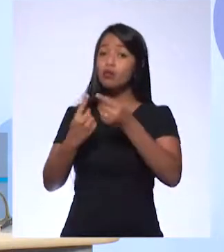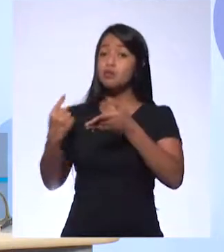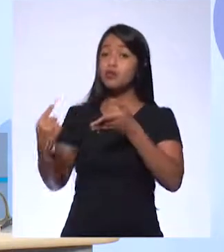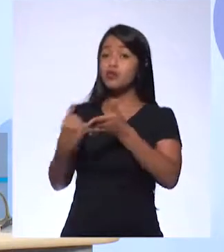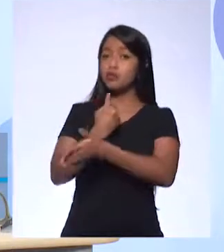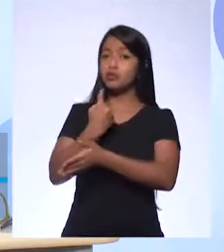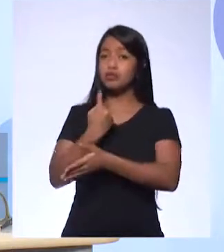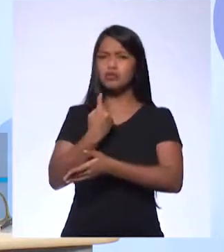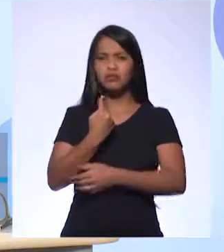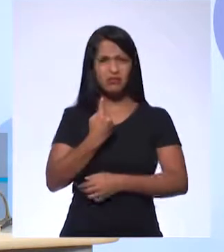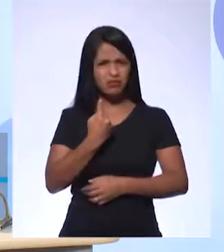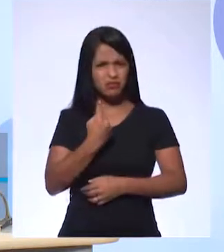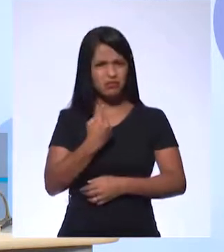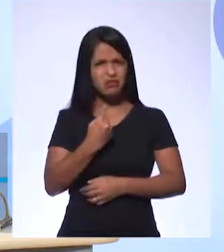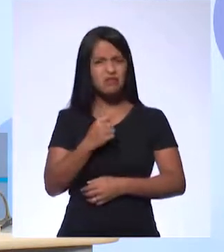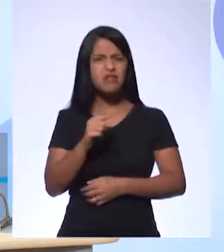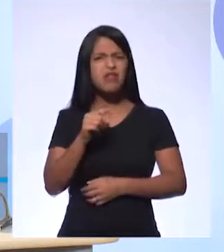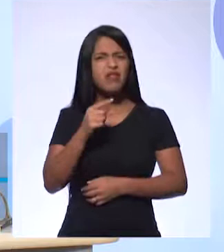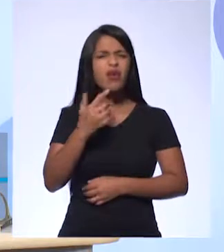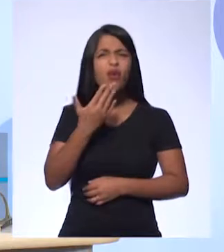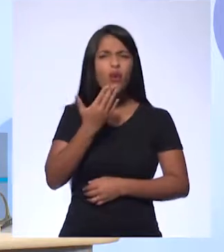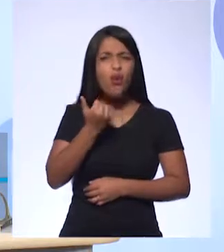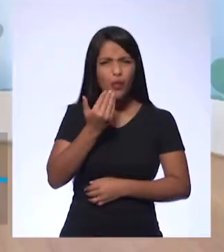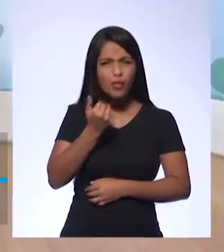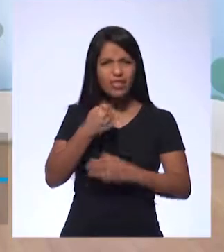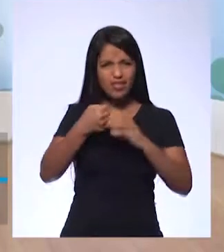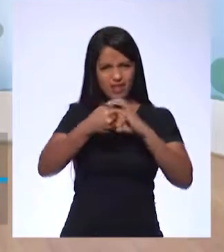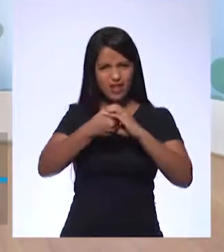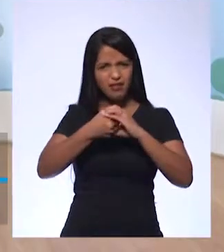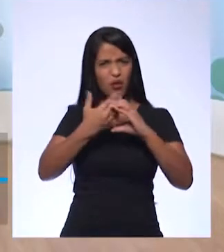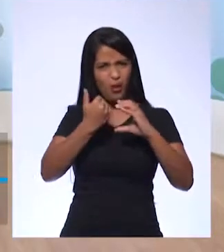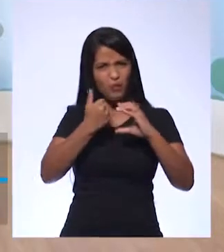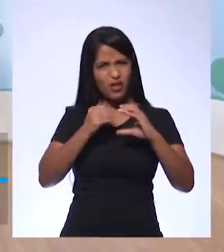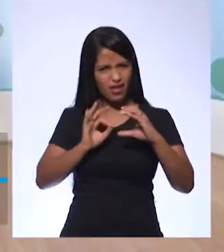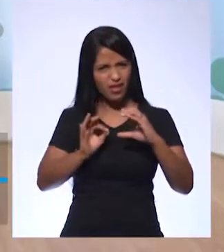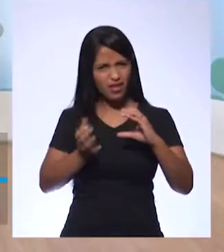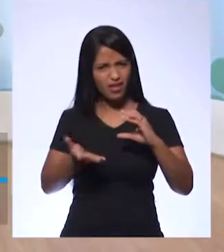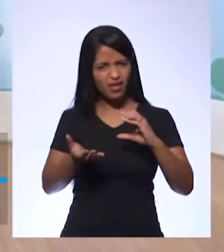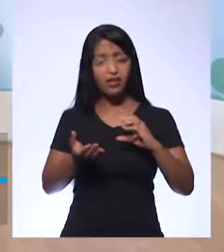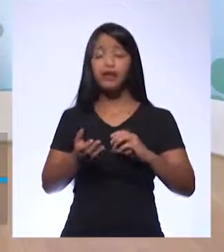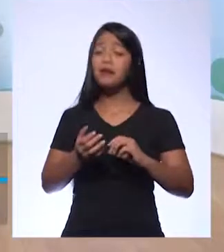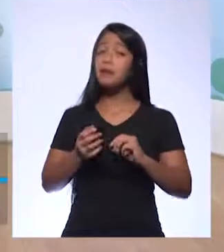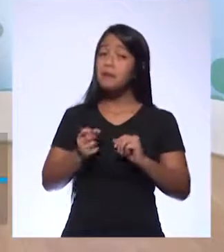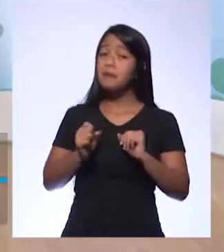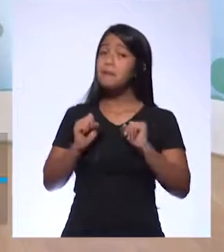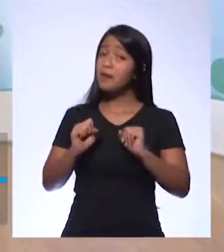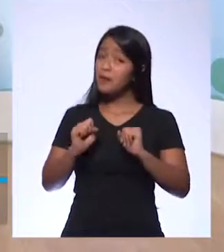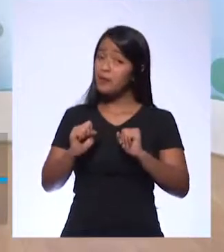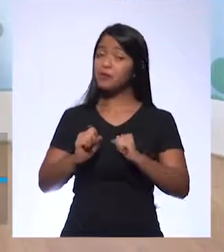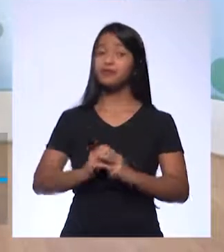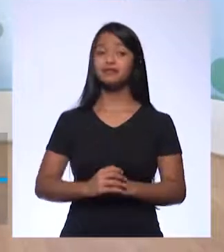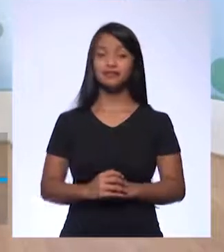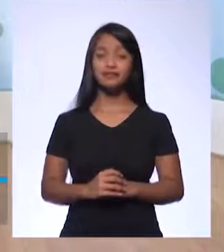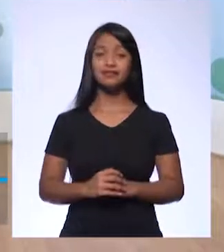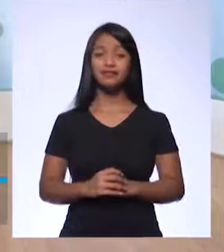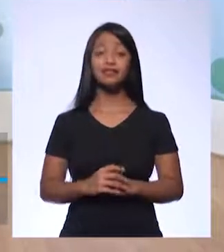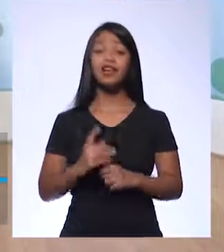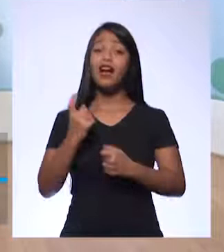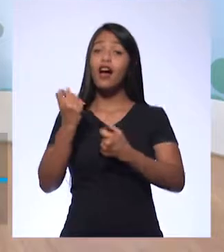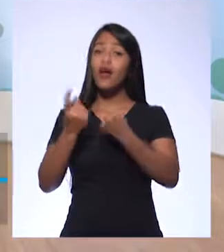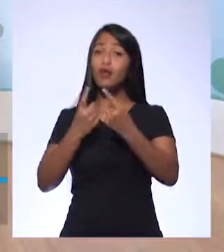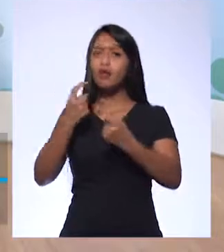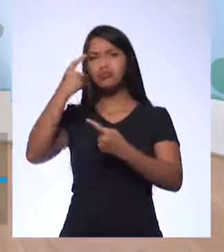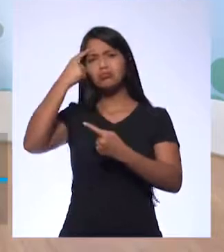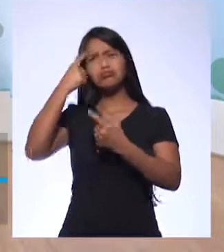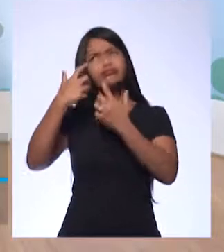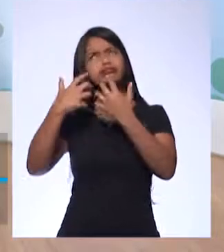tipo, comedor de célula, como a Camila escreveu. É uma possibilidade. Né? Eu dei um Tem spoiler mais ou menos. então, Né? e tem essas interpretativas, entendeu? Sim. Tem